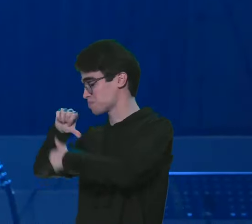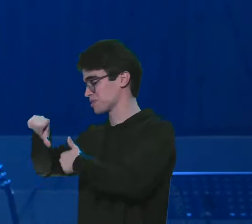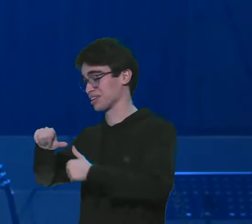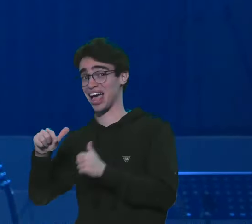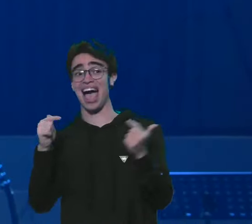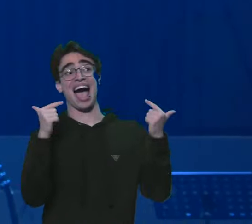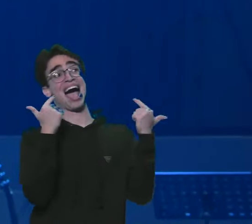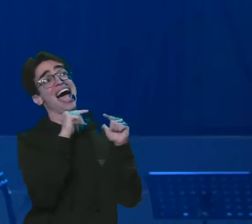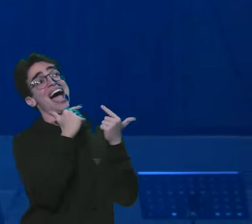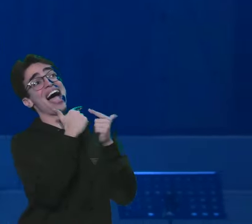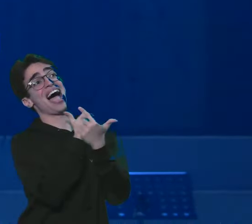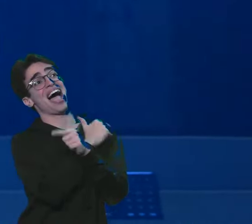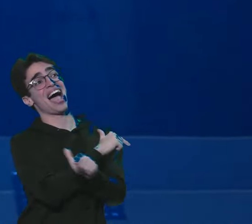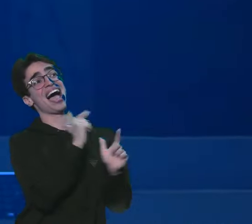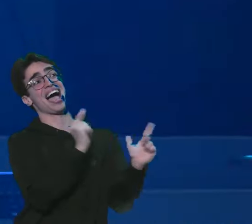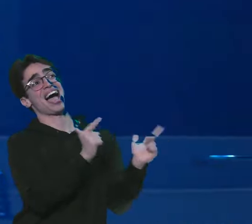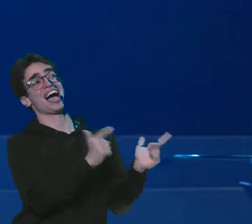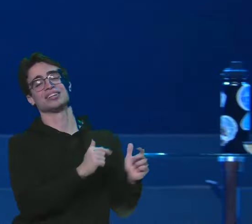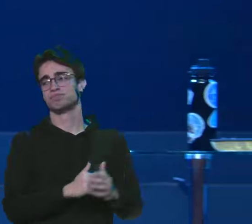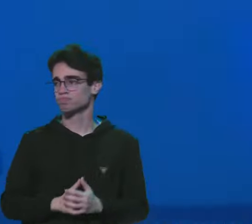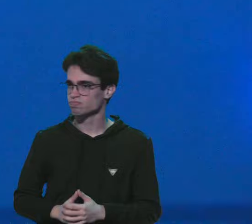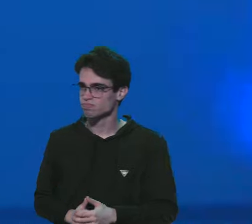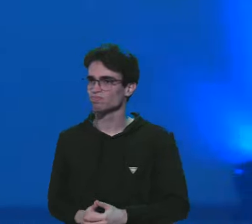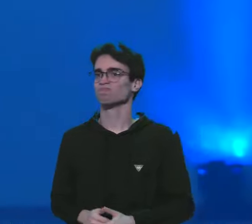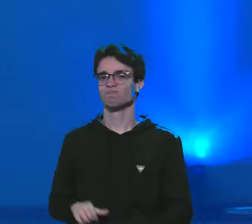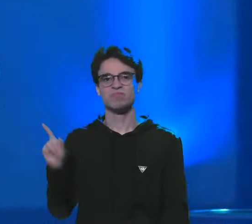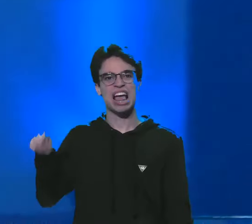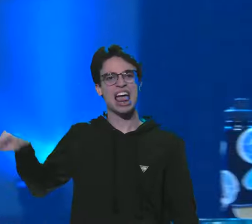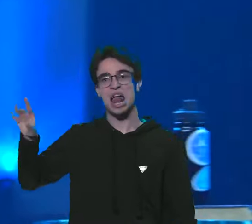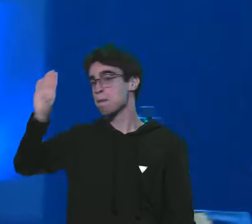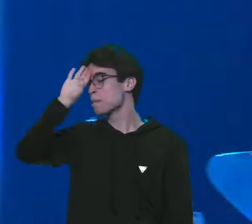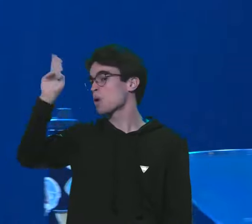começaram a rir. É, pastor, tem transtorno